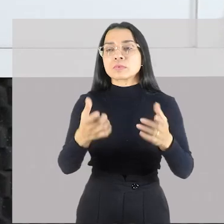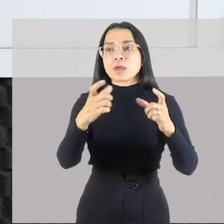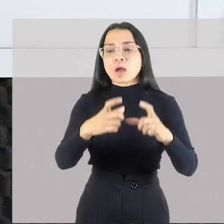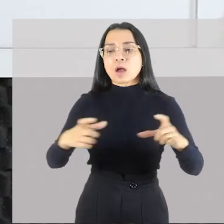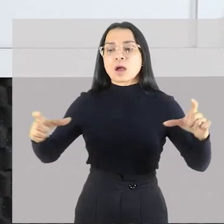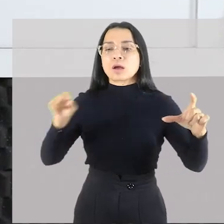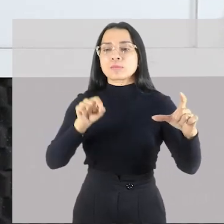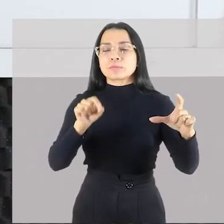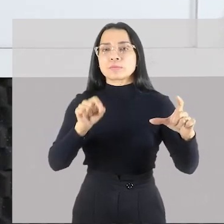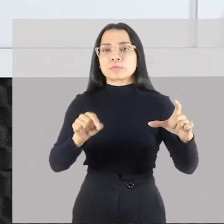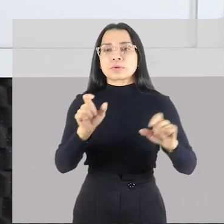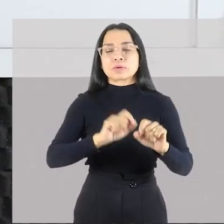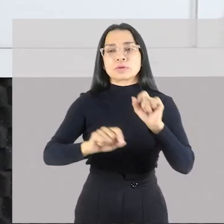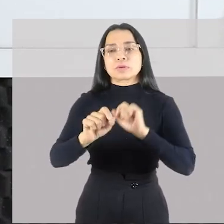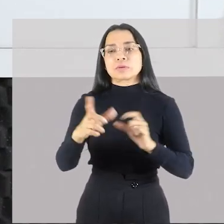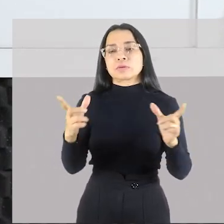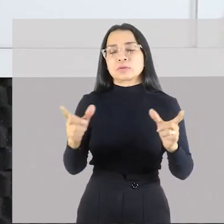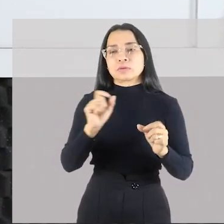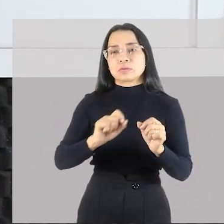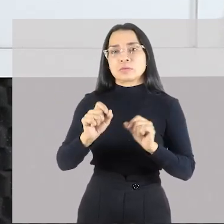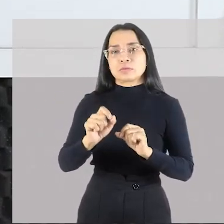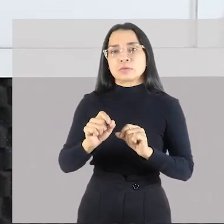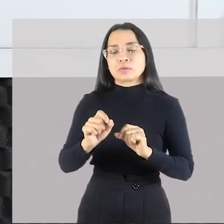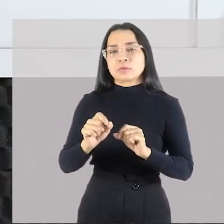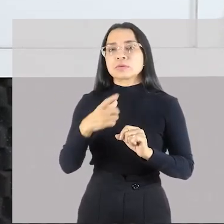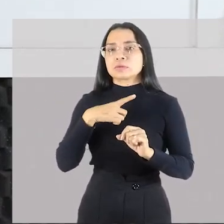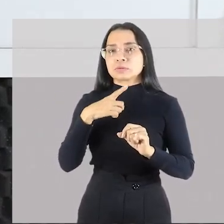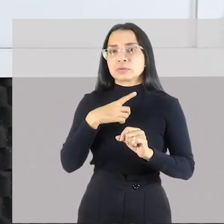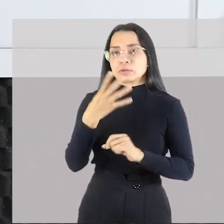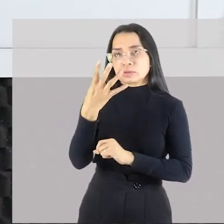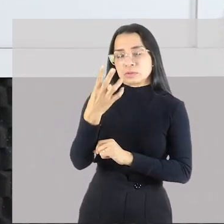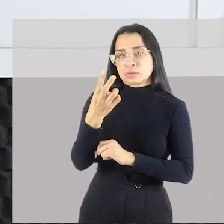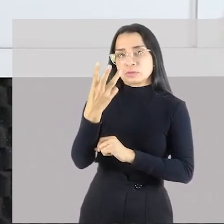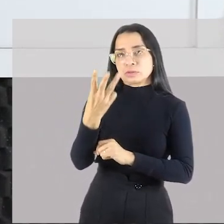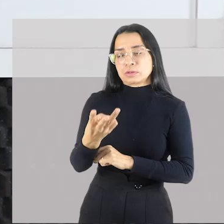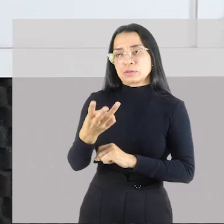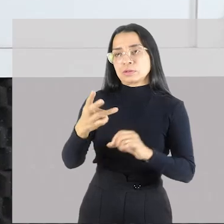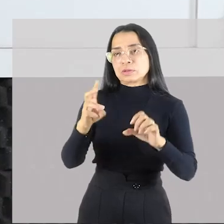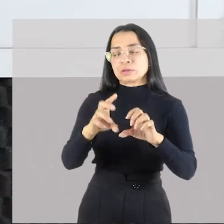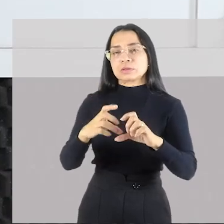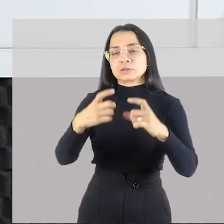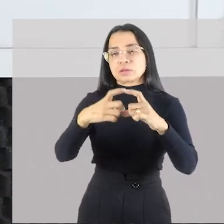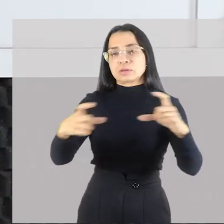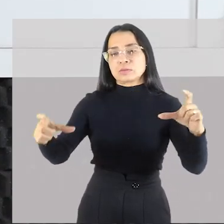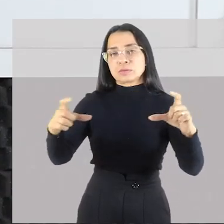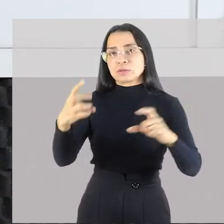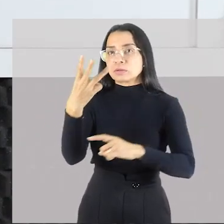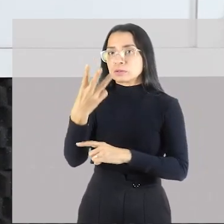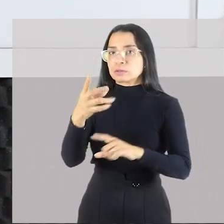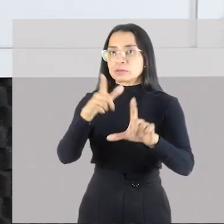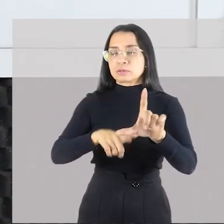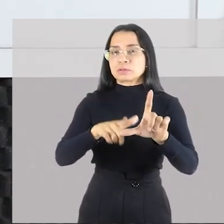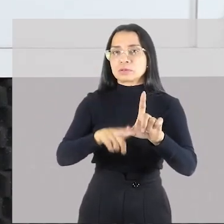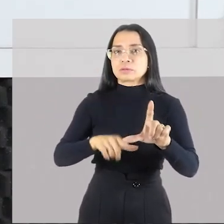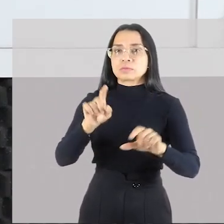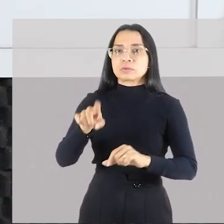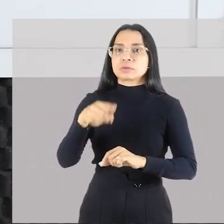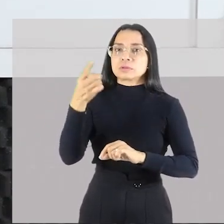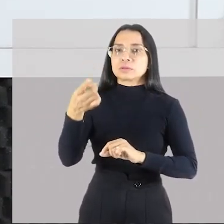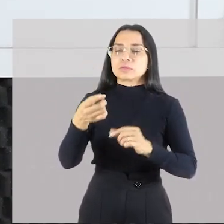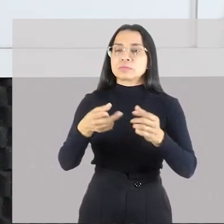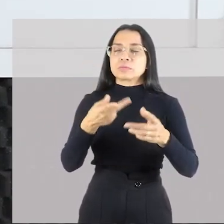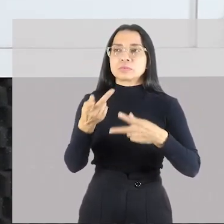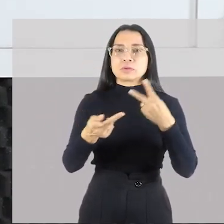aqui por 3 equações e 3 incógnitas. Mais tarde a gente vai falar de classificação de